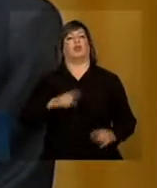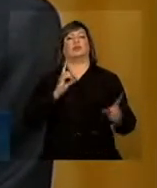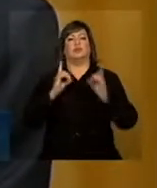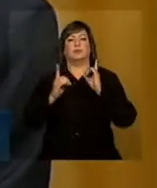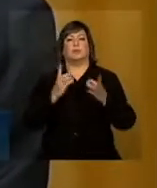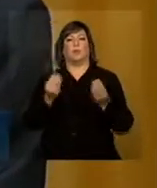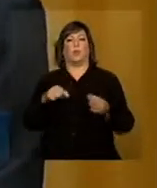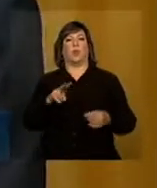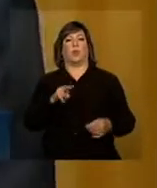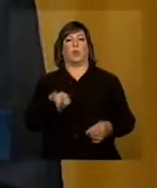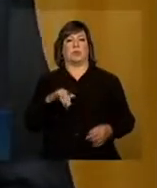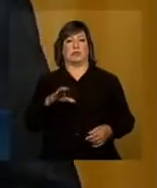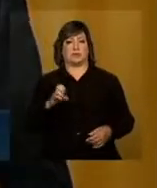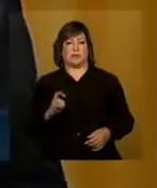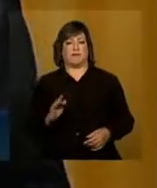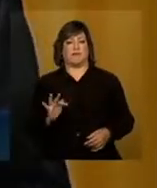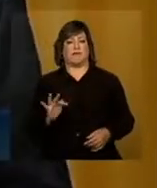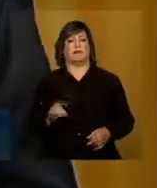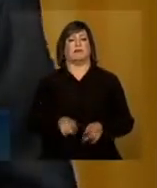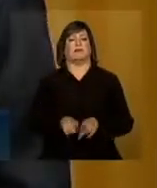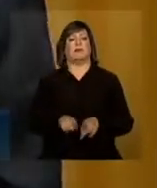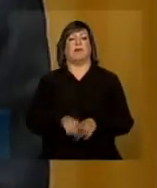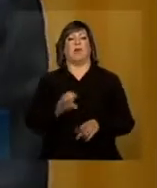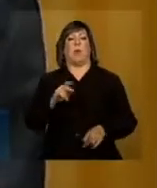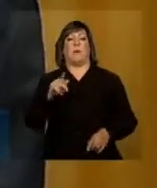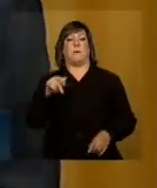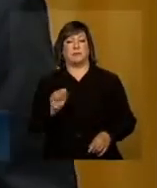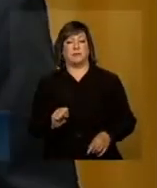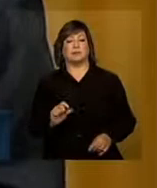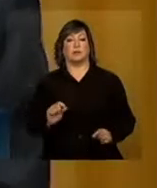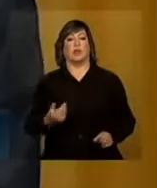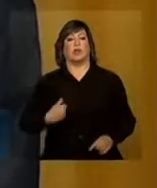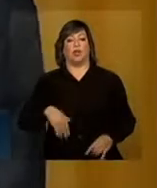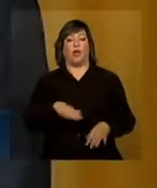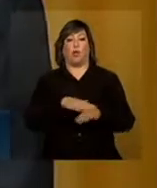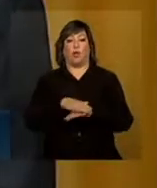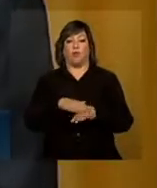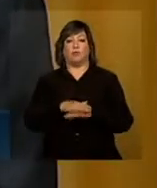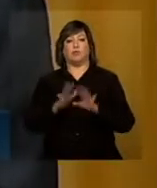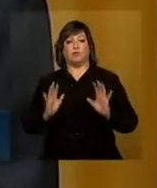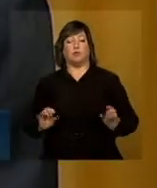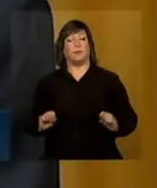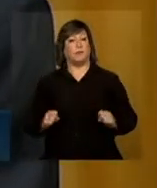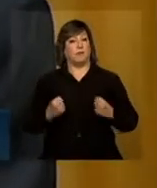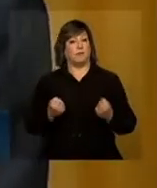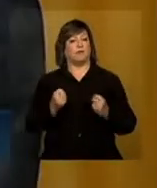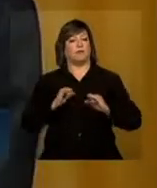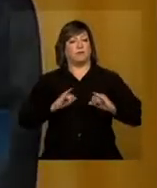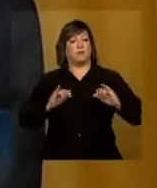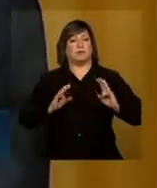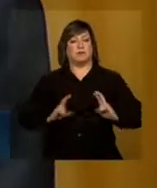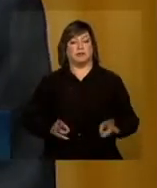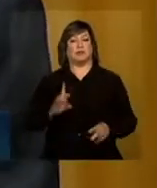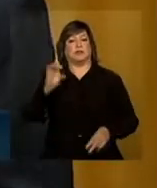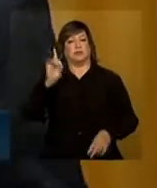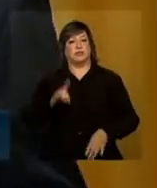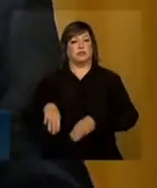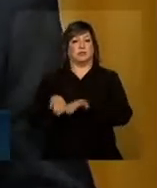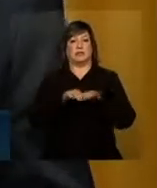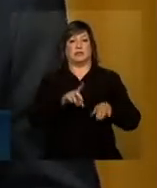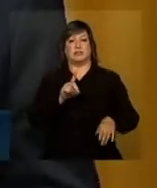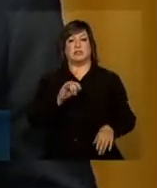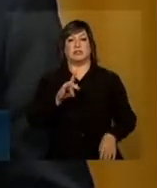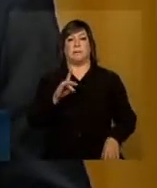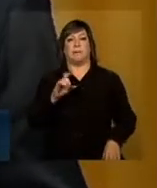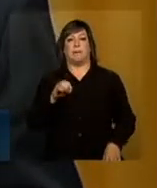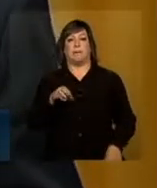intensamente com a Unicef, com a OPAS, a importância de reforçar, que já é uma tradição não só da diplomacia, mas das várias